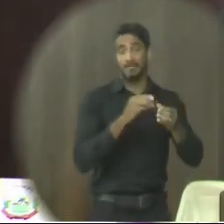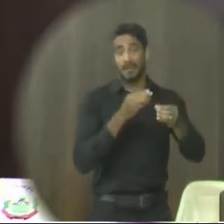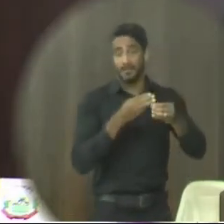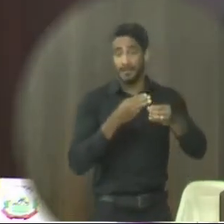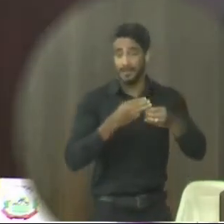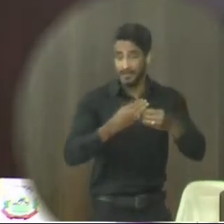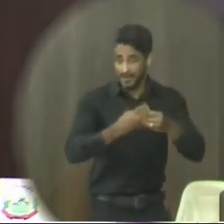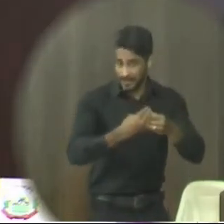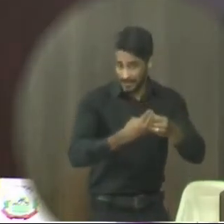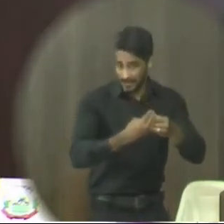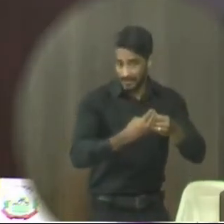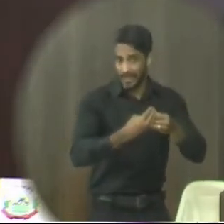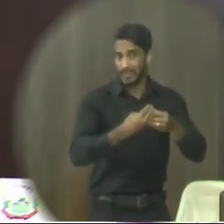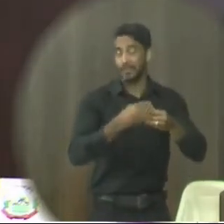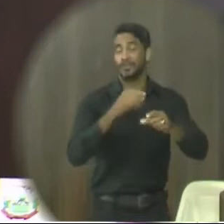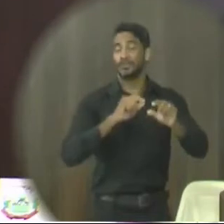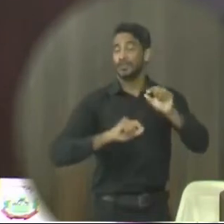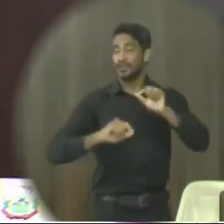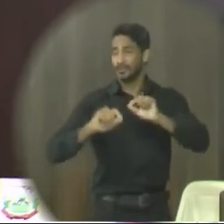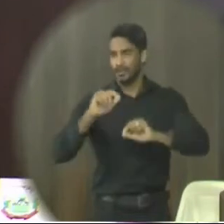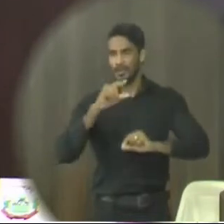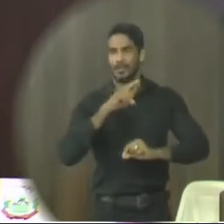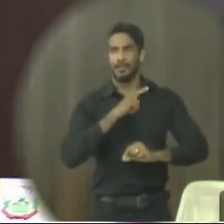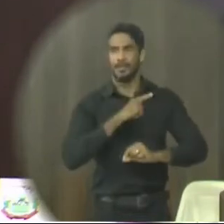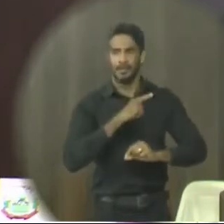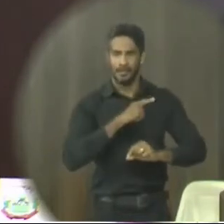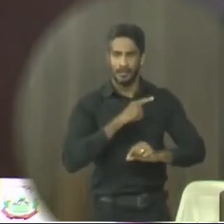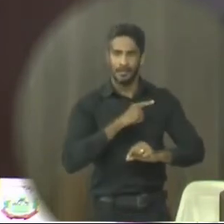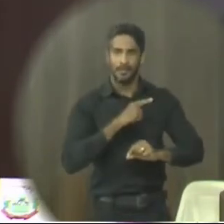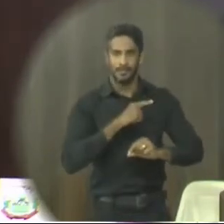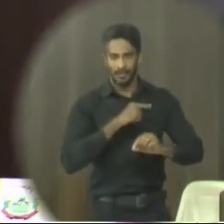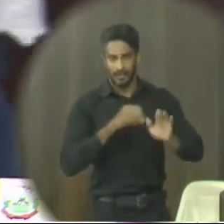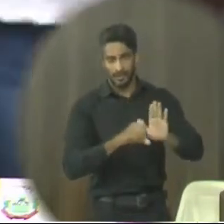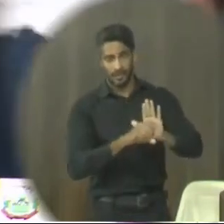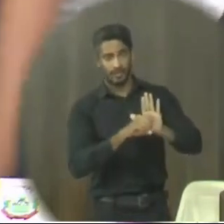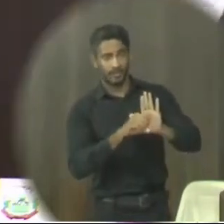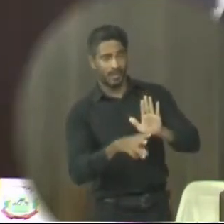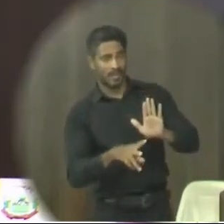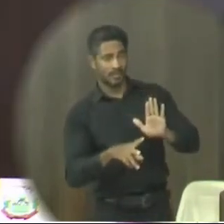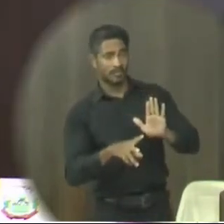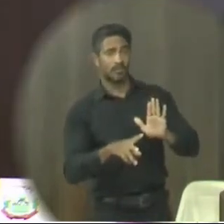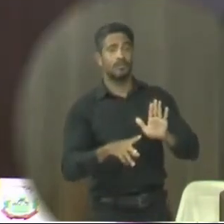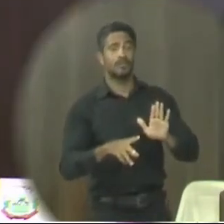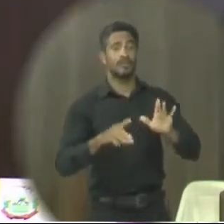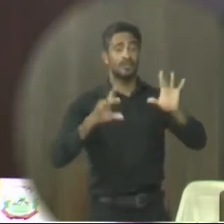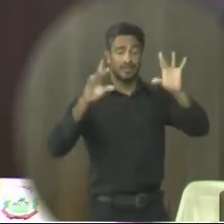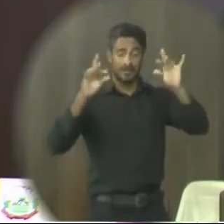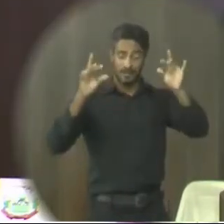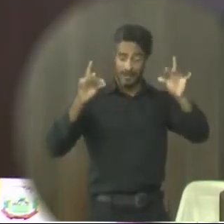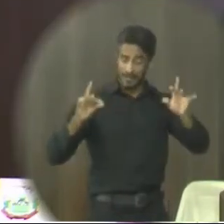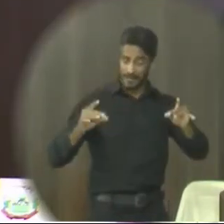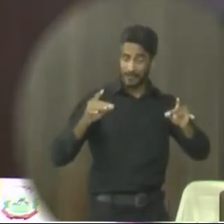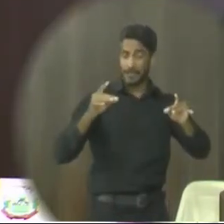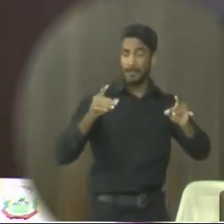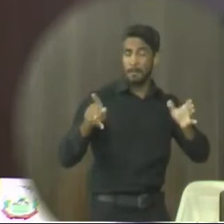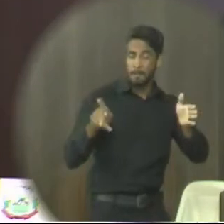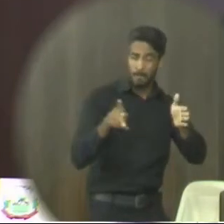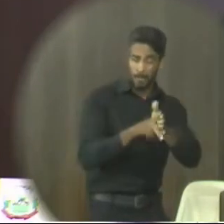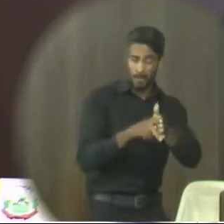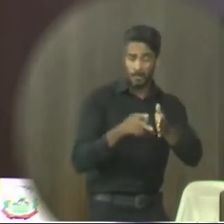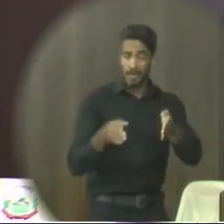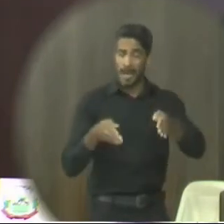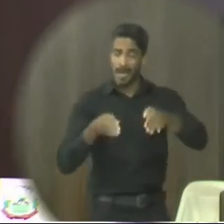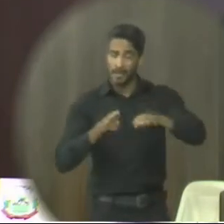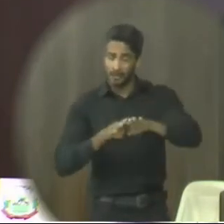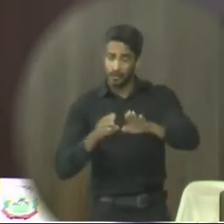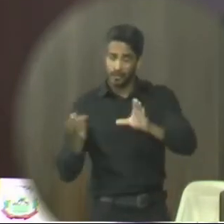municipalidade, sem que tenha-se havido-se indicações das fontes específicas de receita para tanto, inclusão dos